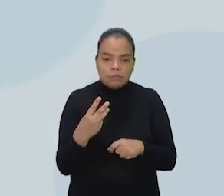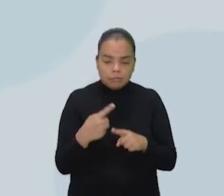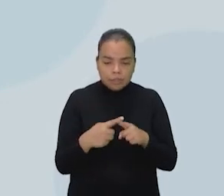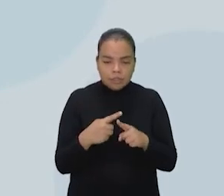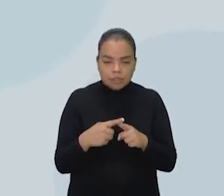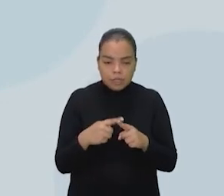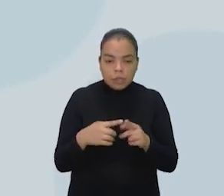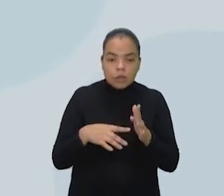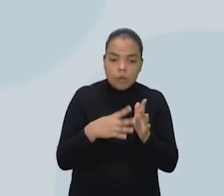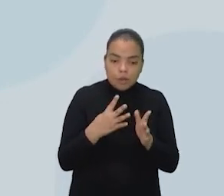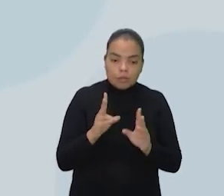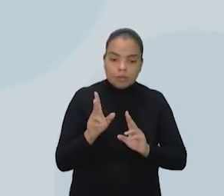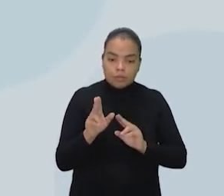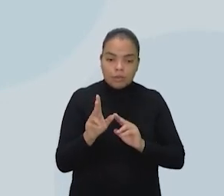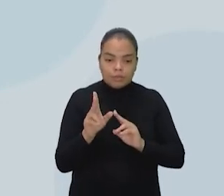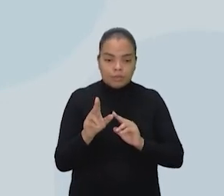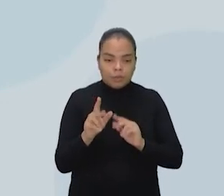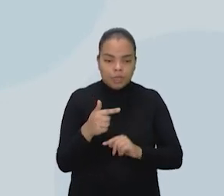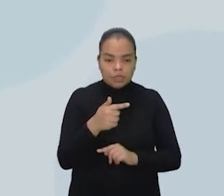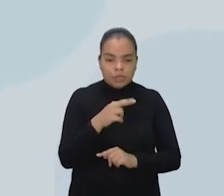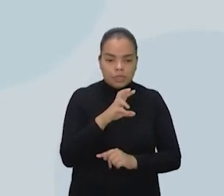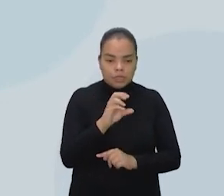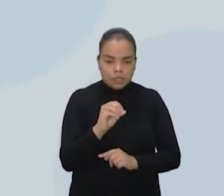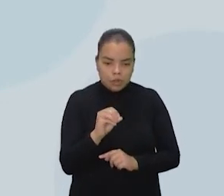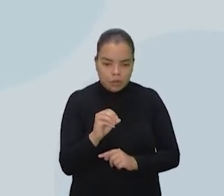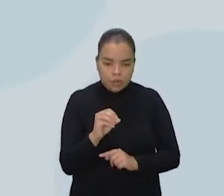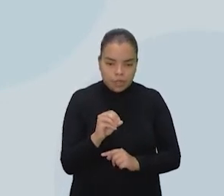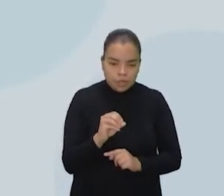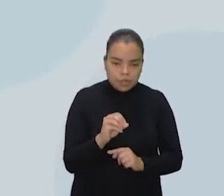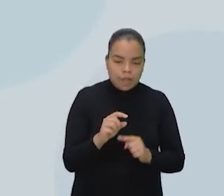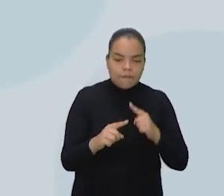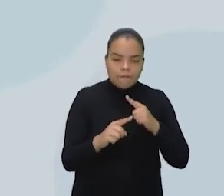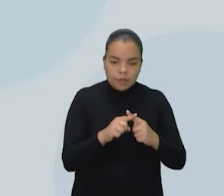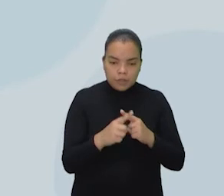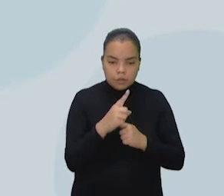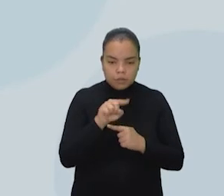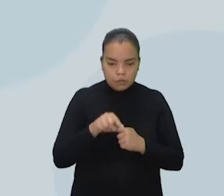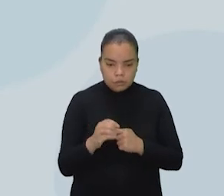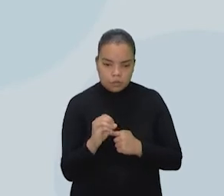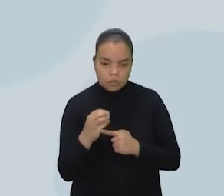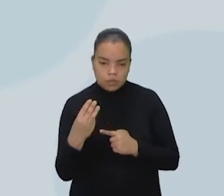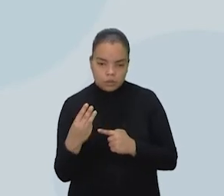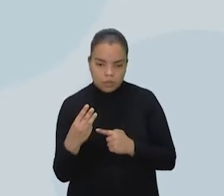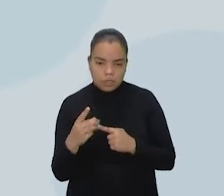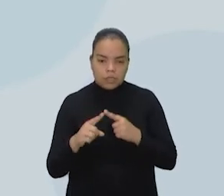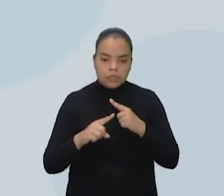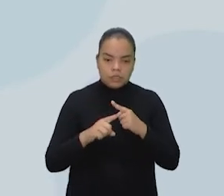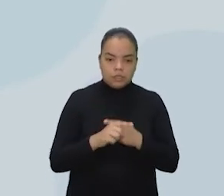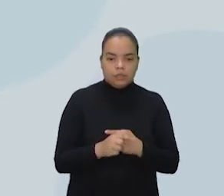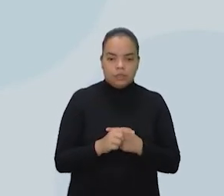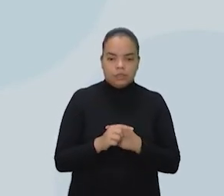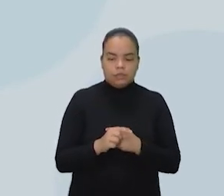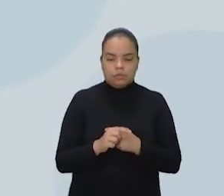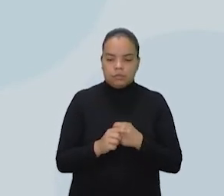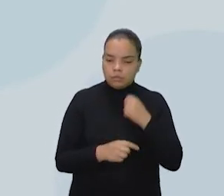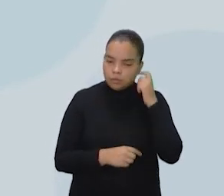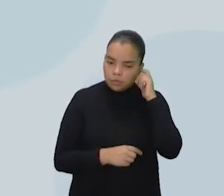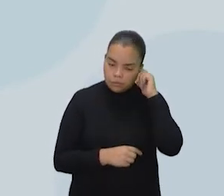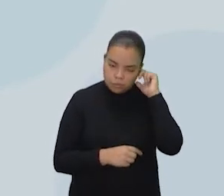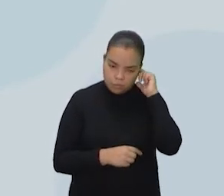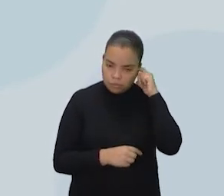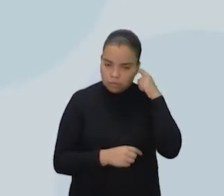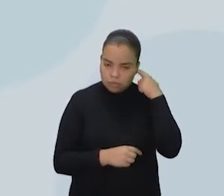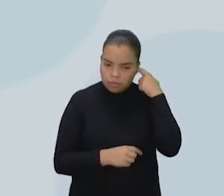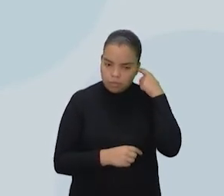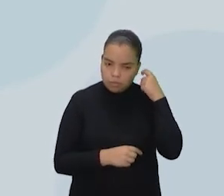vou aplicar esse fator aqui vezes ele mesmo 4 vezes, olha lá. Isso significa uma exponencial.